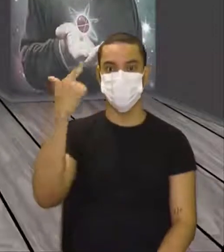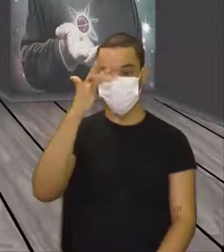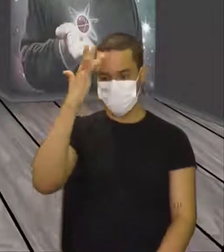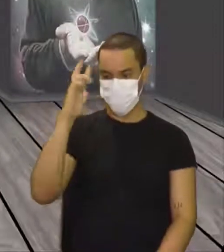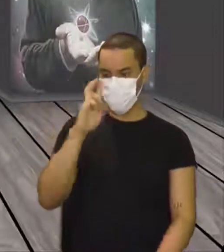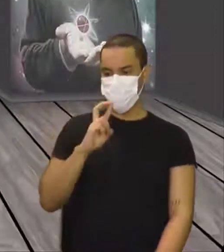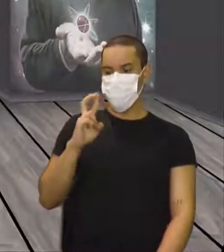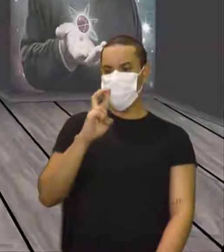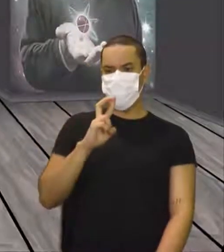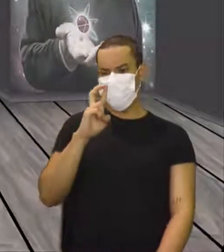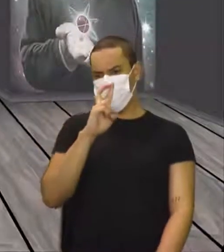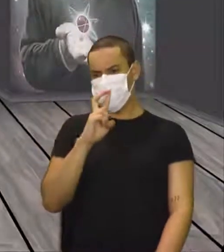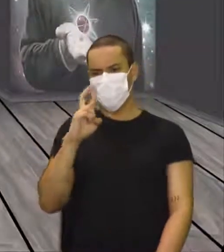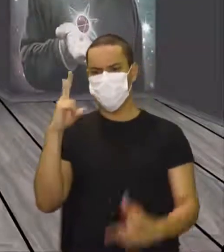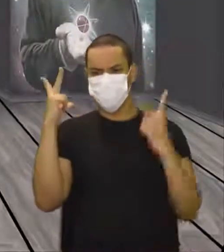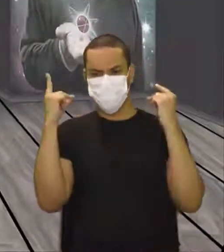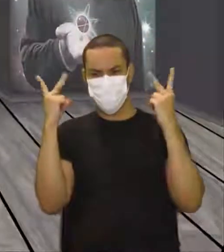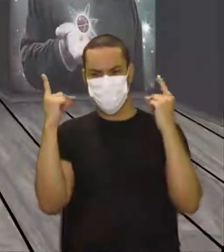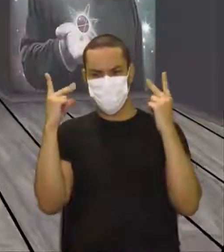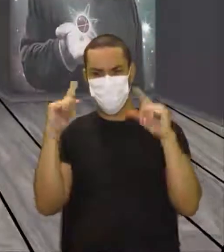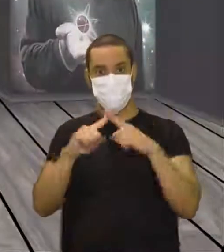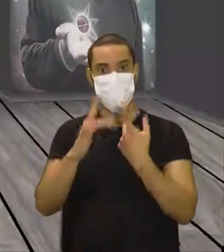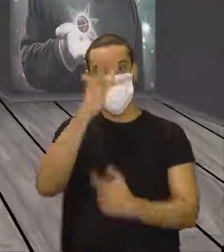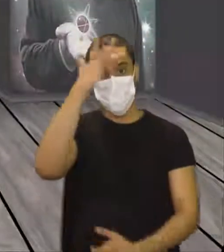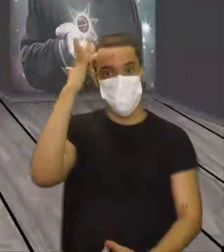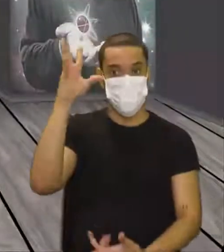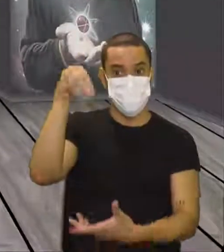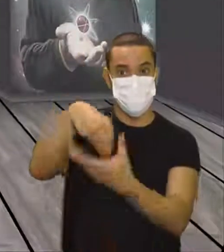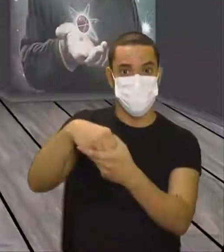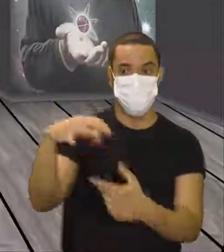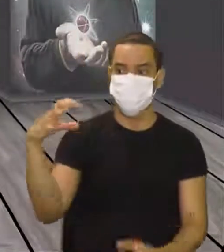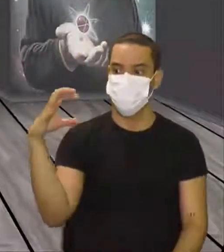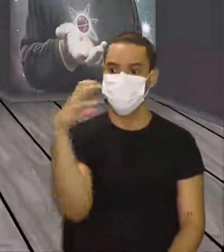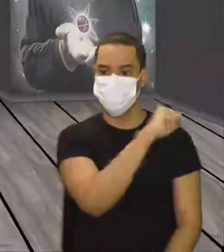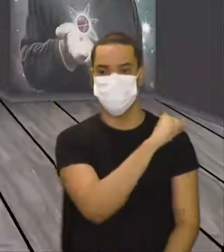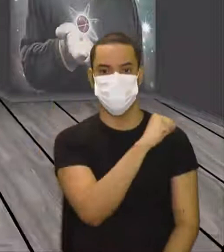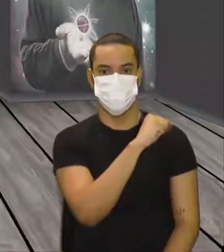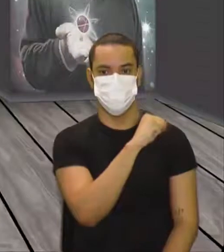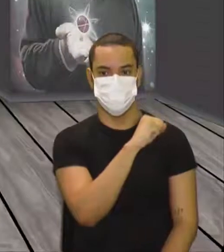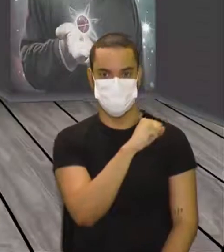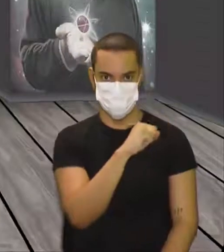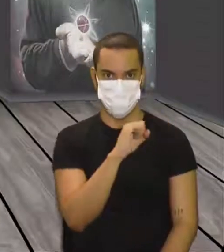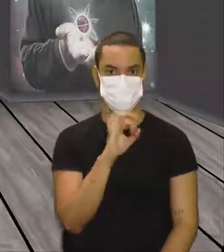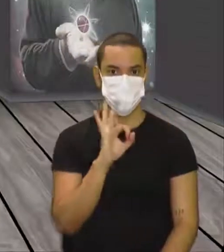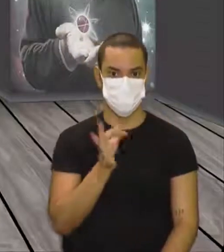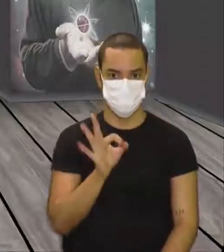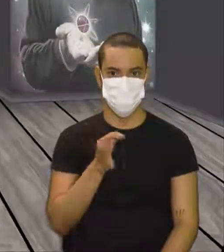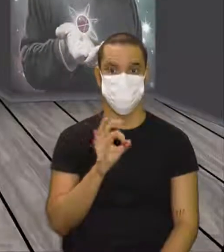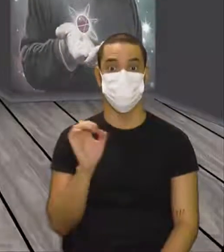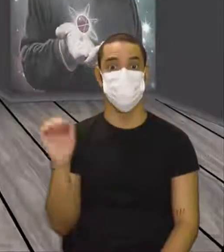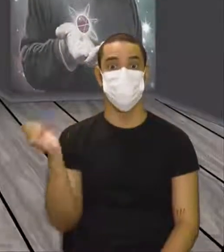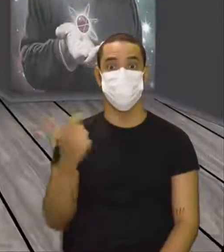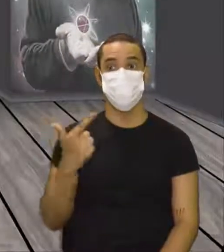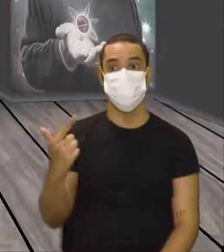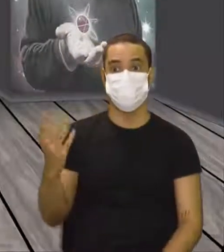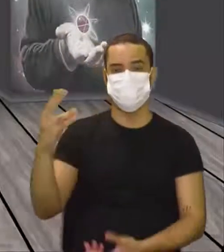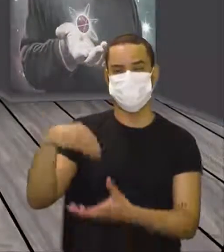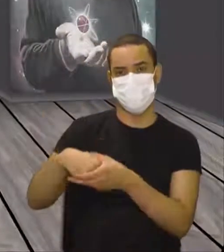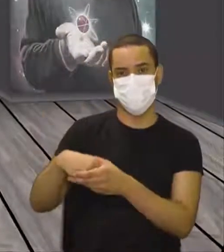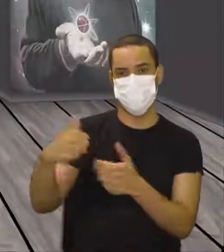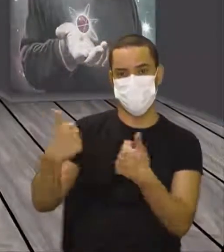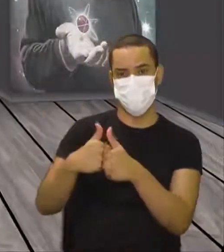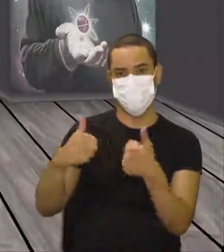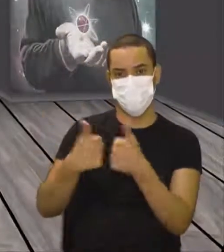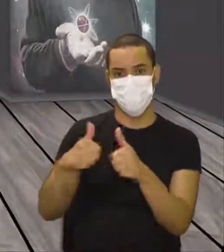você pareceria normal, mas se você visse uma pessoa fora, ele teria passado mais tempo do que você viajando ali nesse ônibus